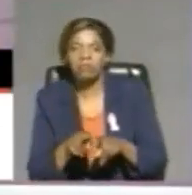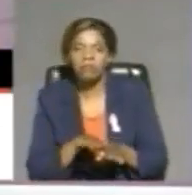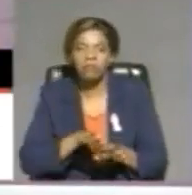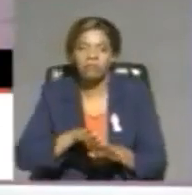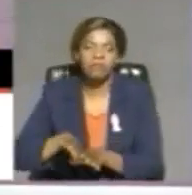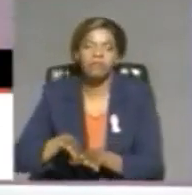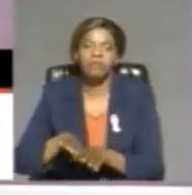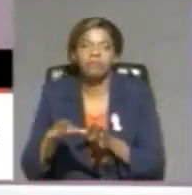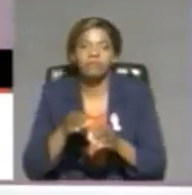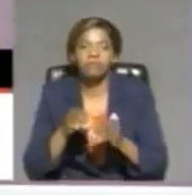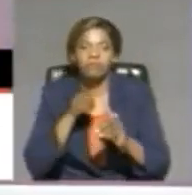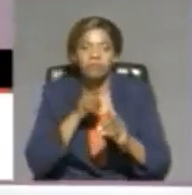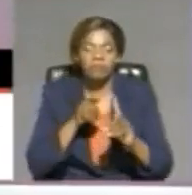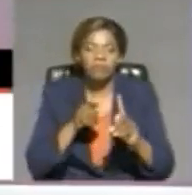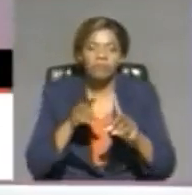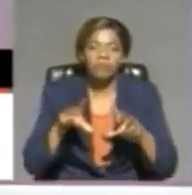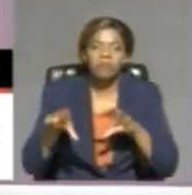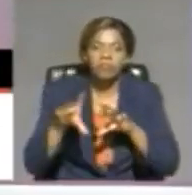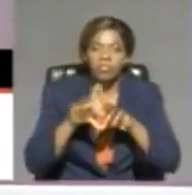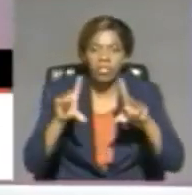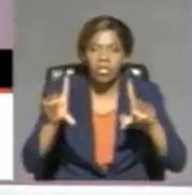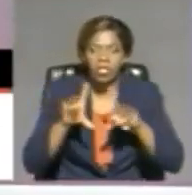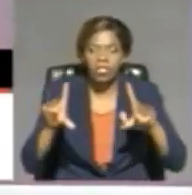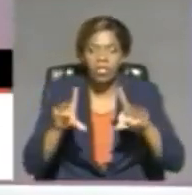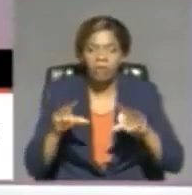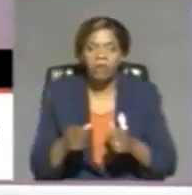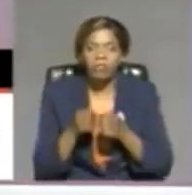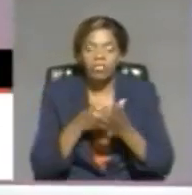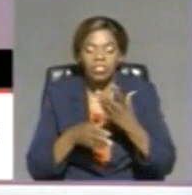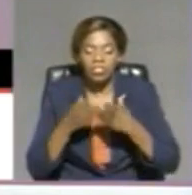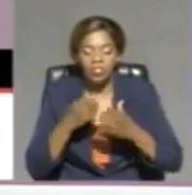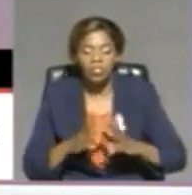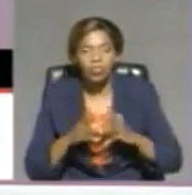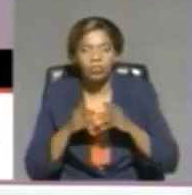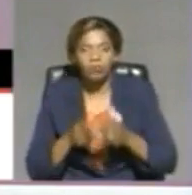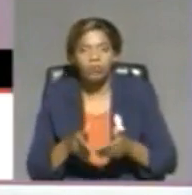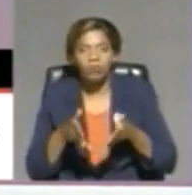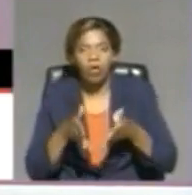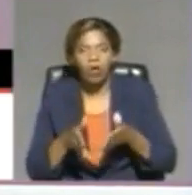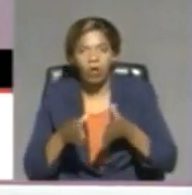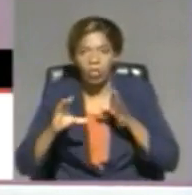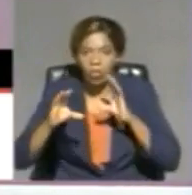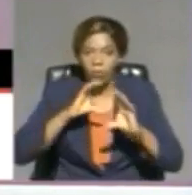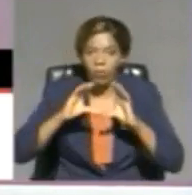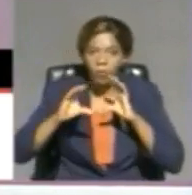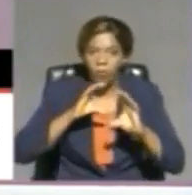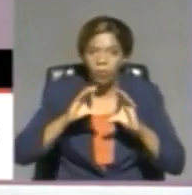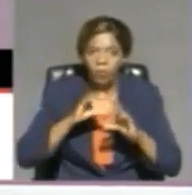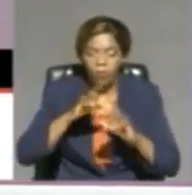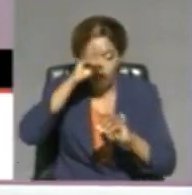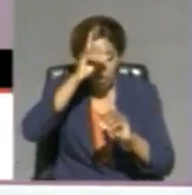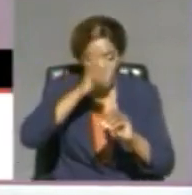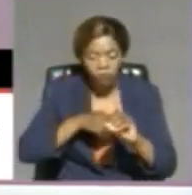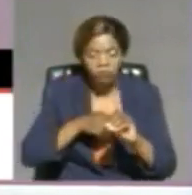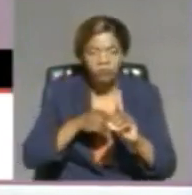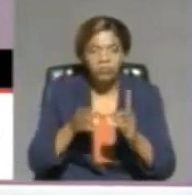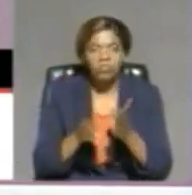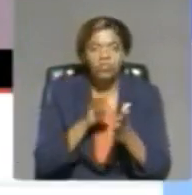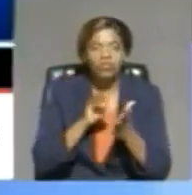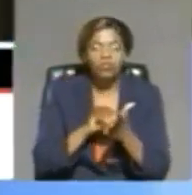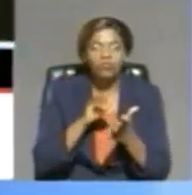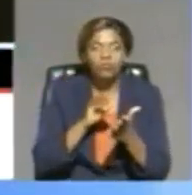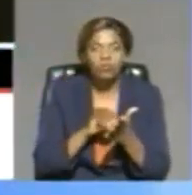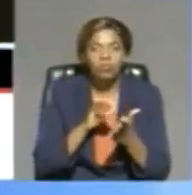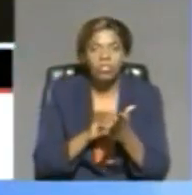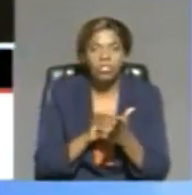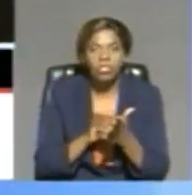Assuntos que fazem a atualidade internacional nesta segunda-feira. Vamos à análise com Wellington Calazans, em